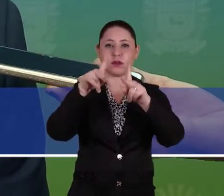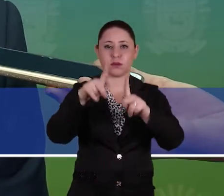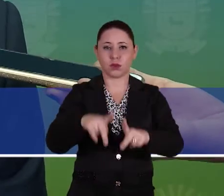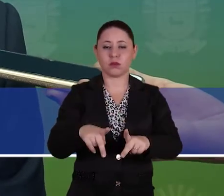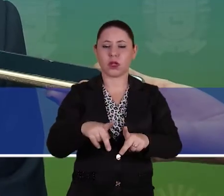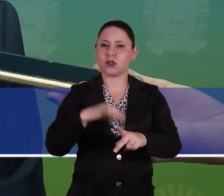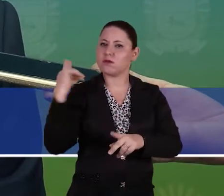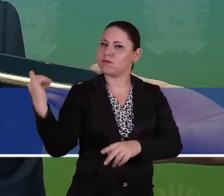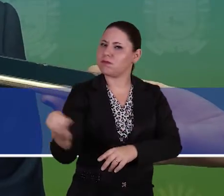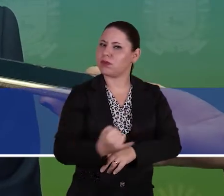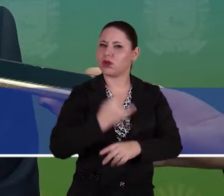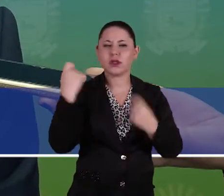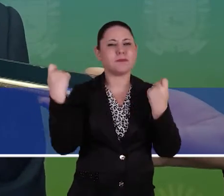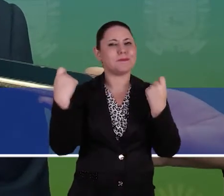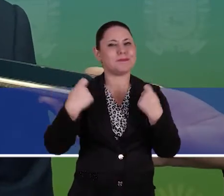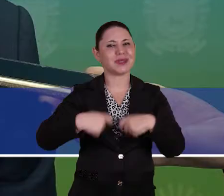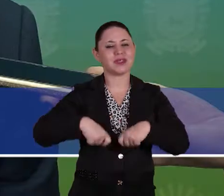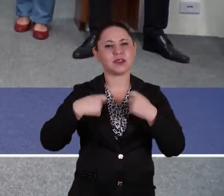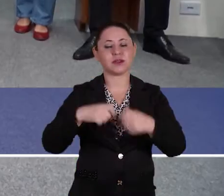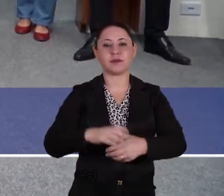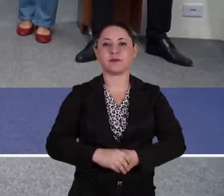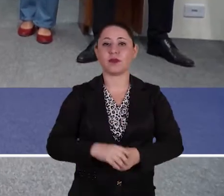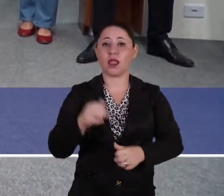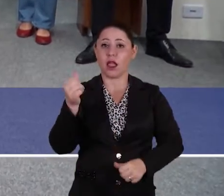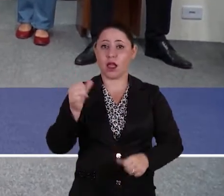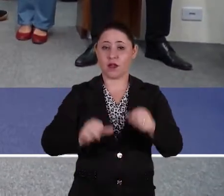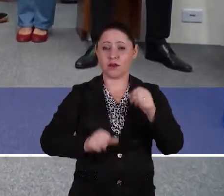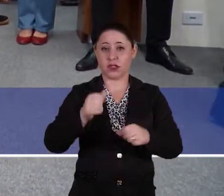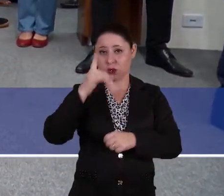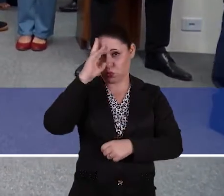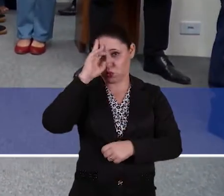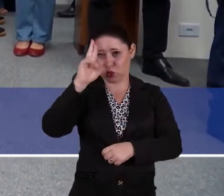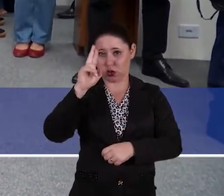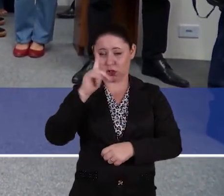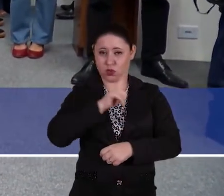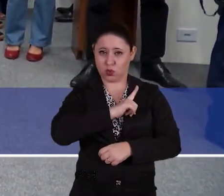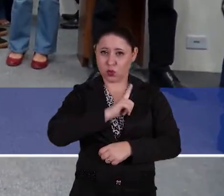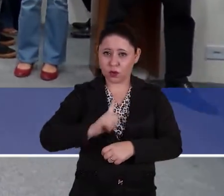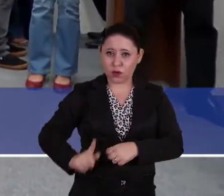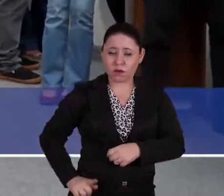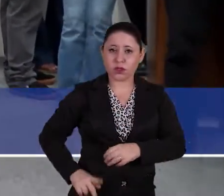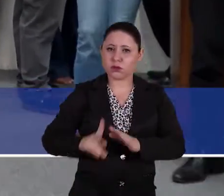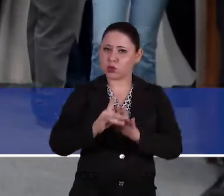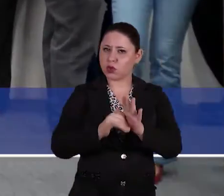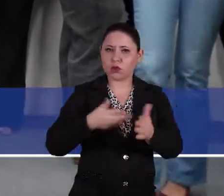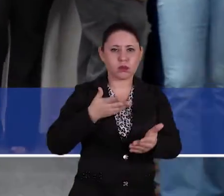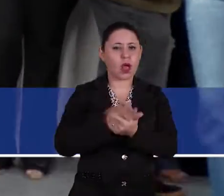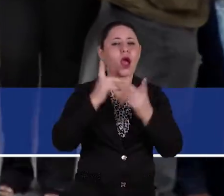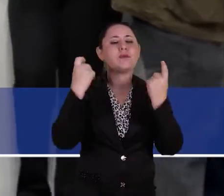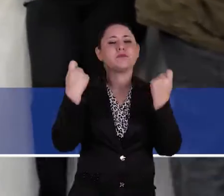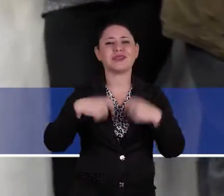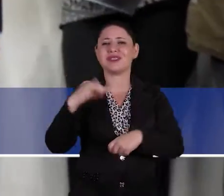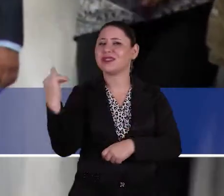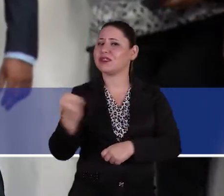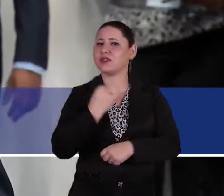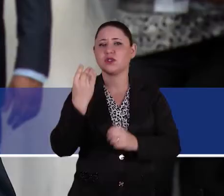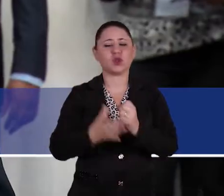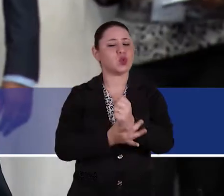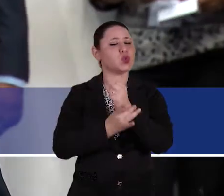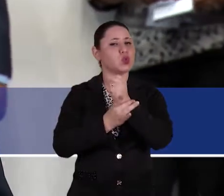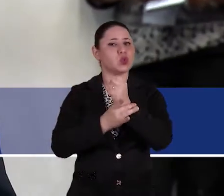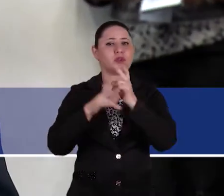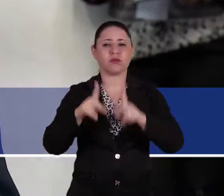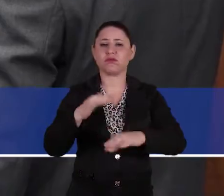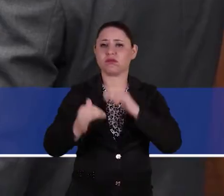Segurança Pública, tão importante, tão necessário. Na avaliação do líder do governo, os projetos aprovados são essenciais para a promoção da